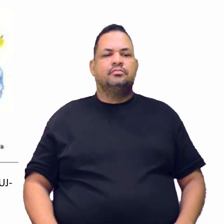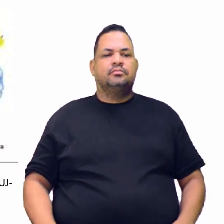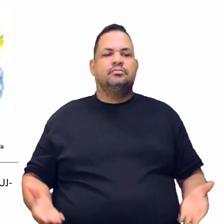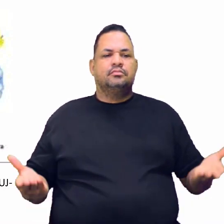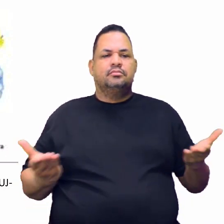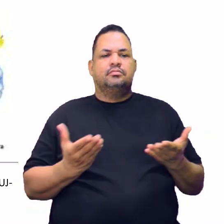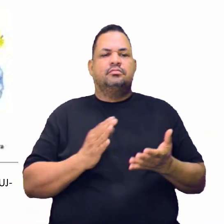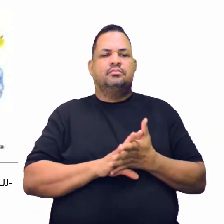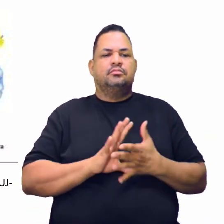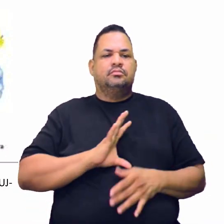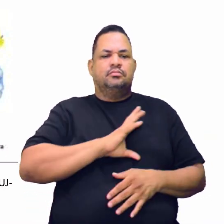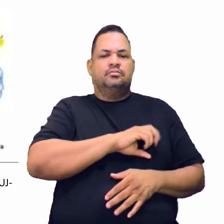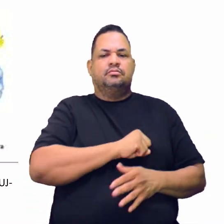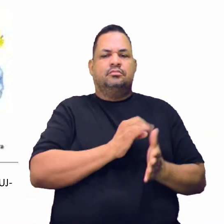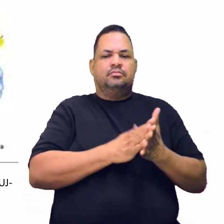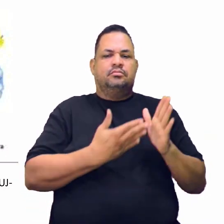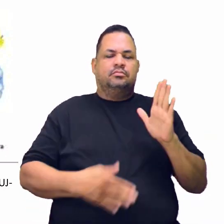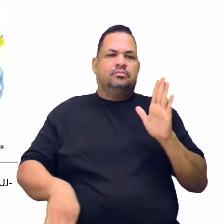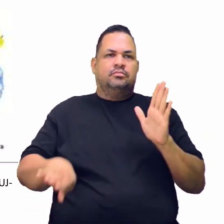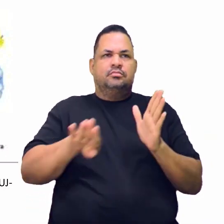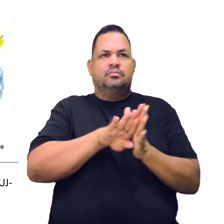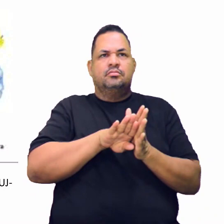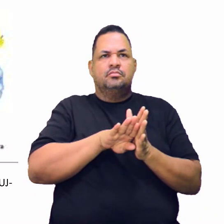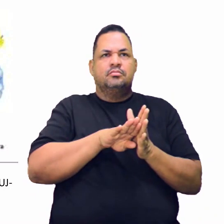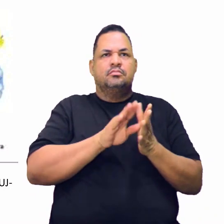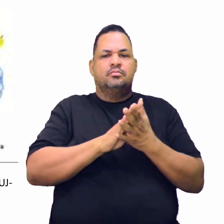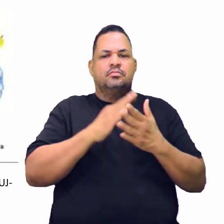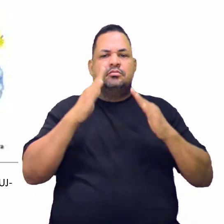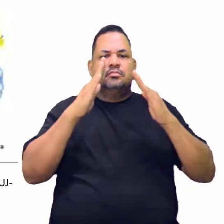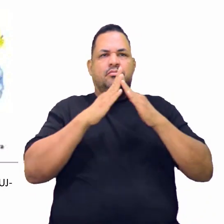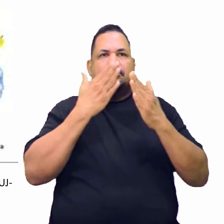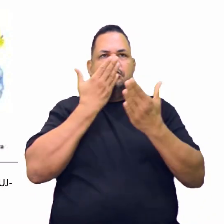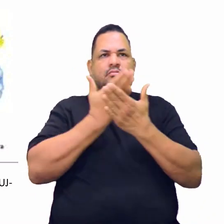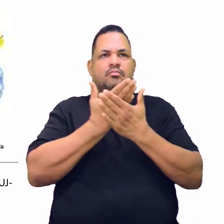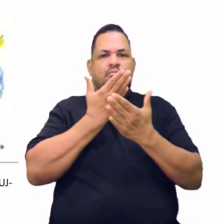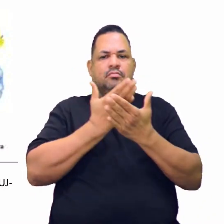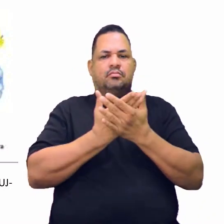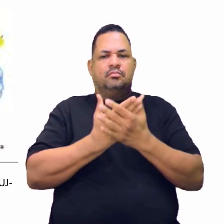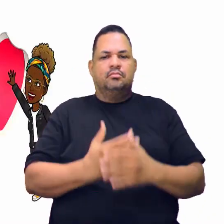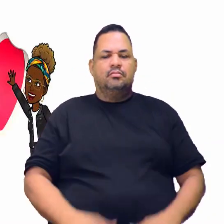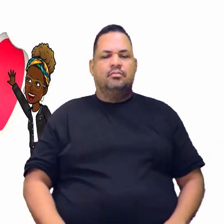os amadinhos, exatamente, as escolas, né?